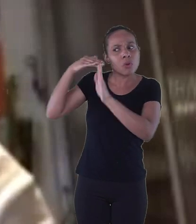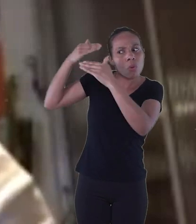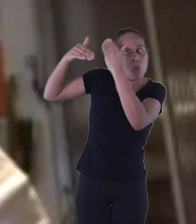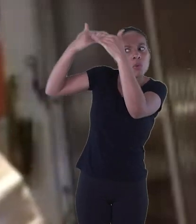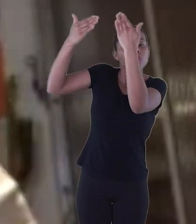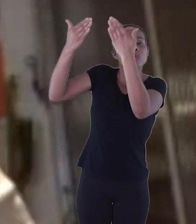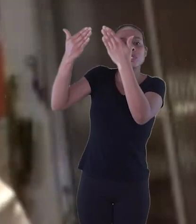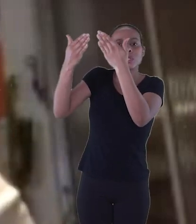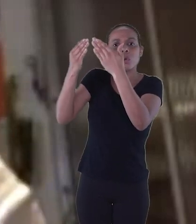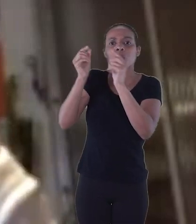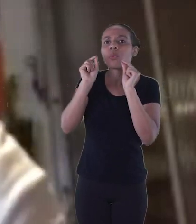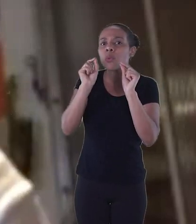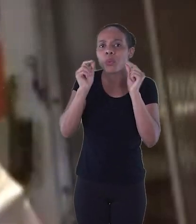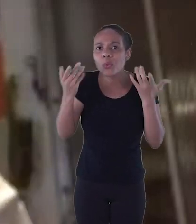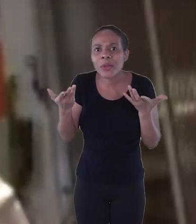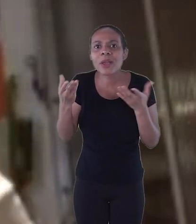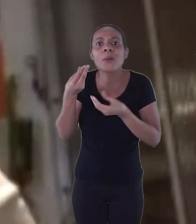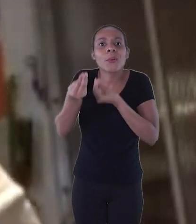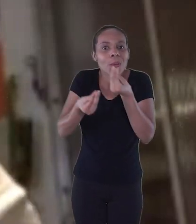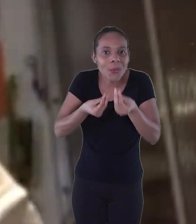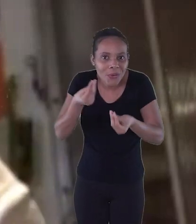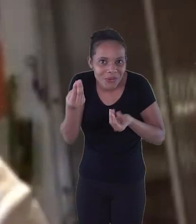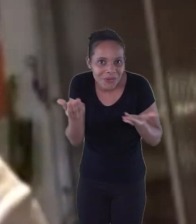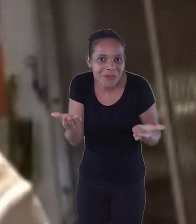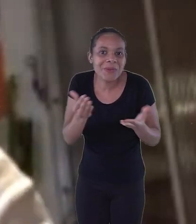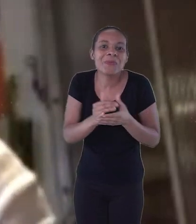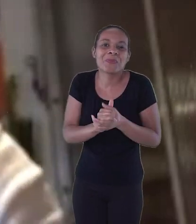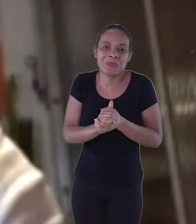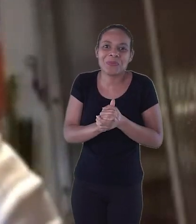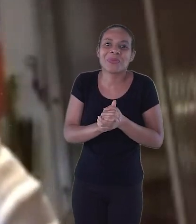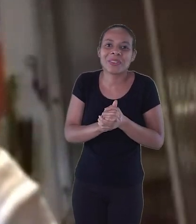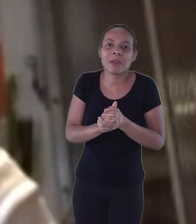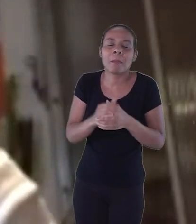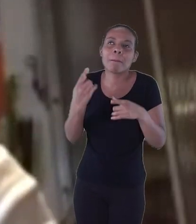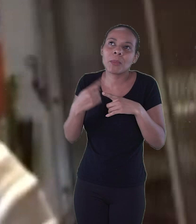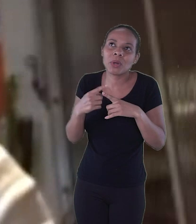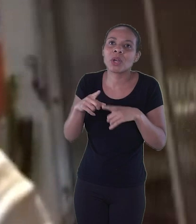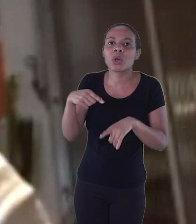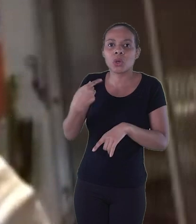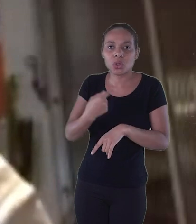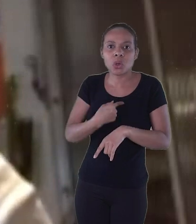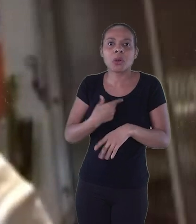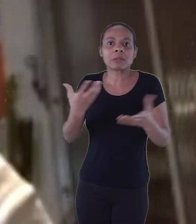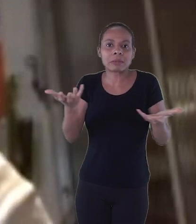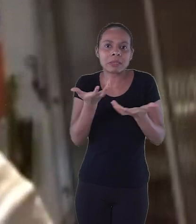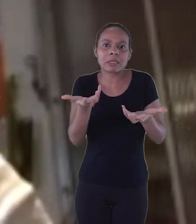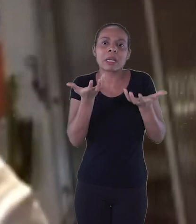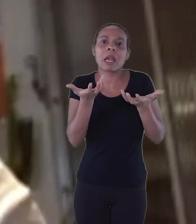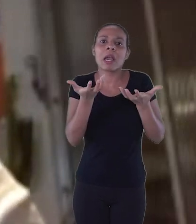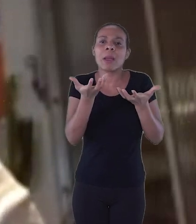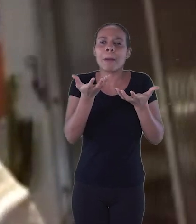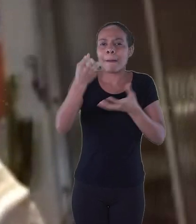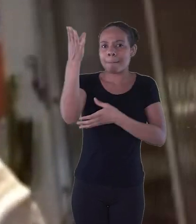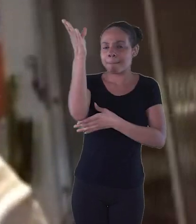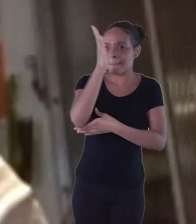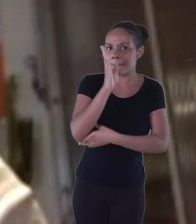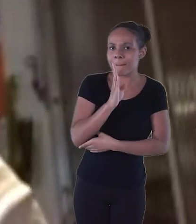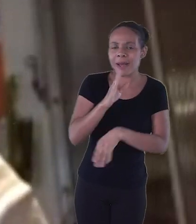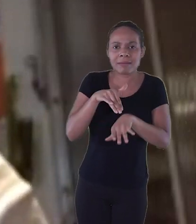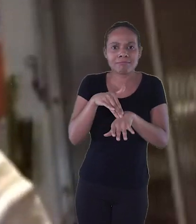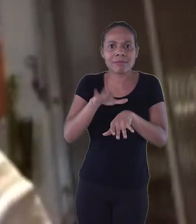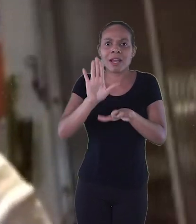do que a gente coloca até na nossa introdução, que é a grande utopia, construir um país mais republicano, né? Então, tem um